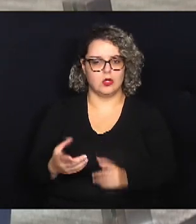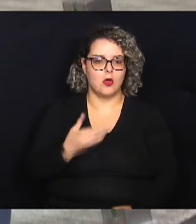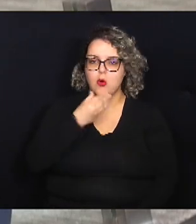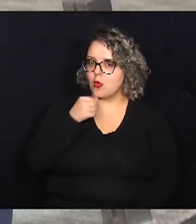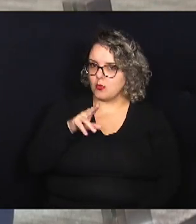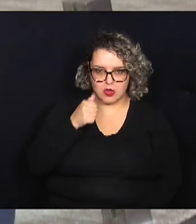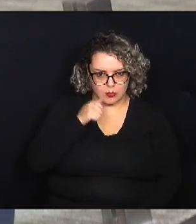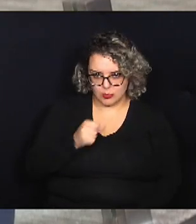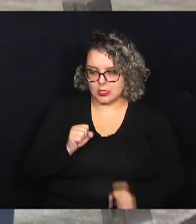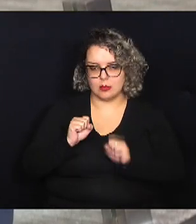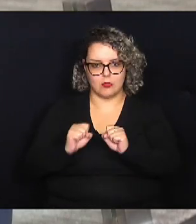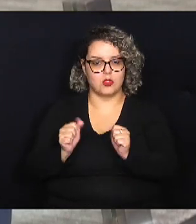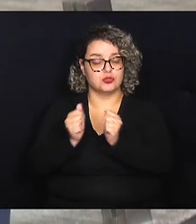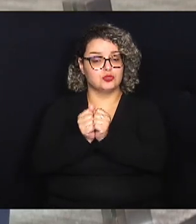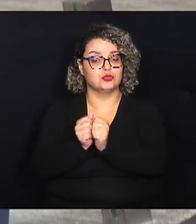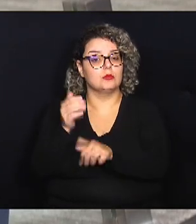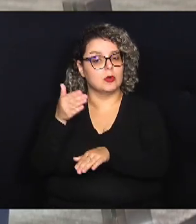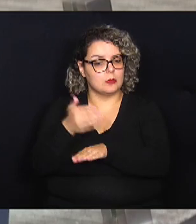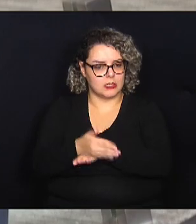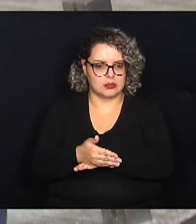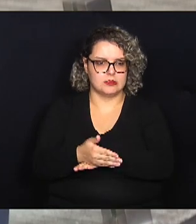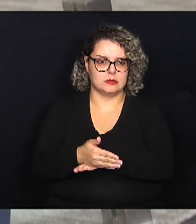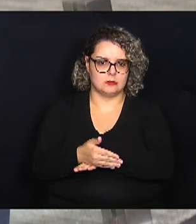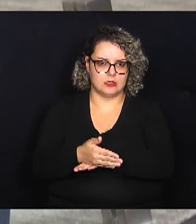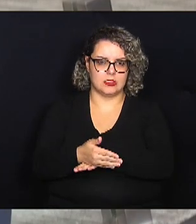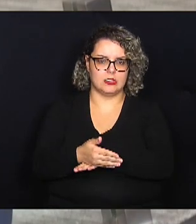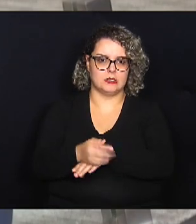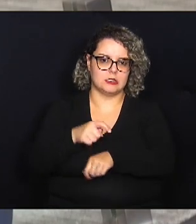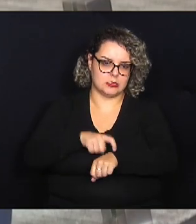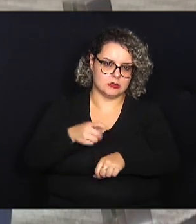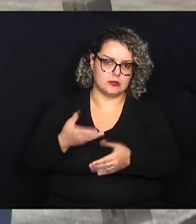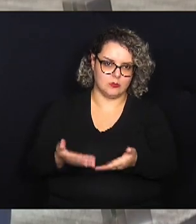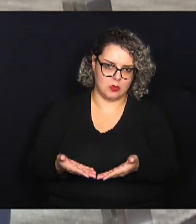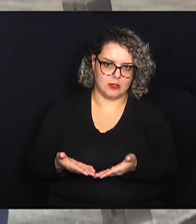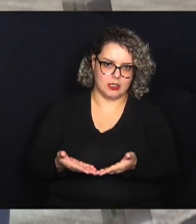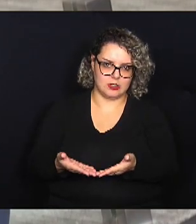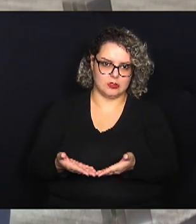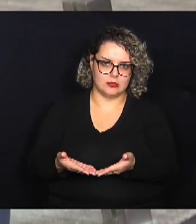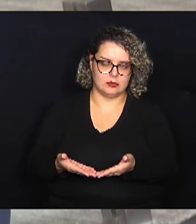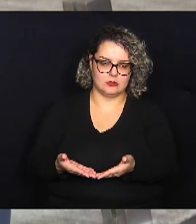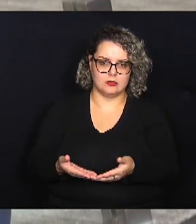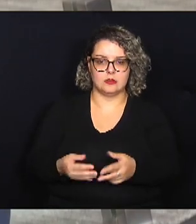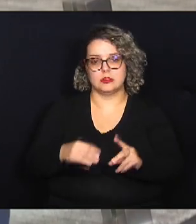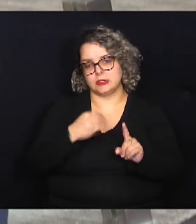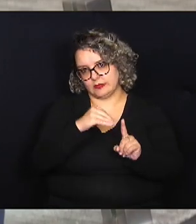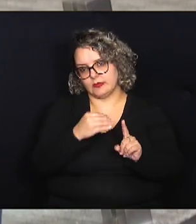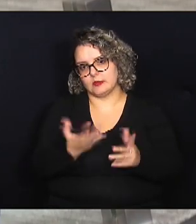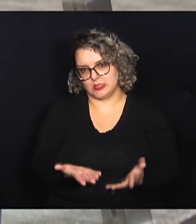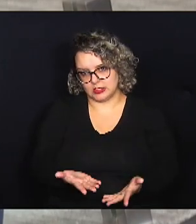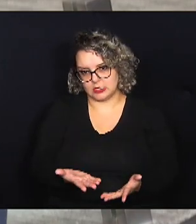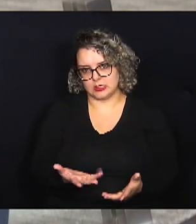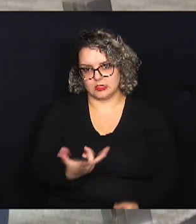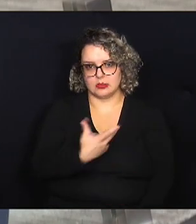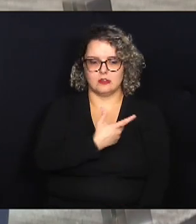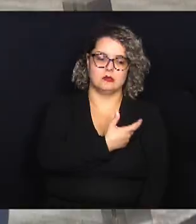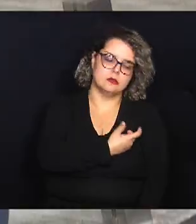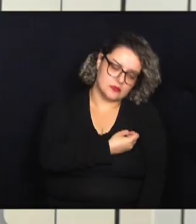mulher, participar desse momento que ela está vulnerável, né, que ela está sedada.